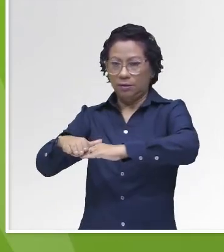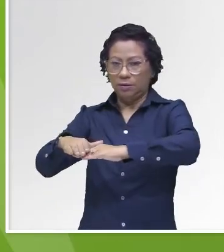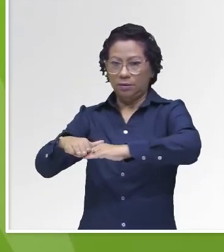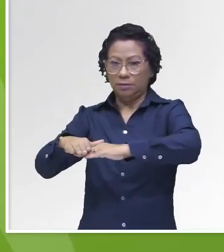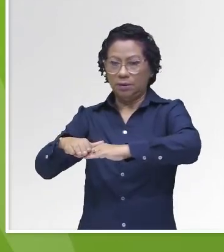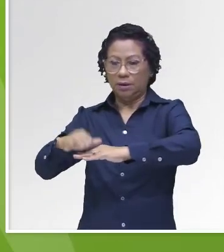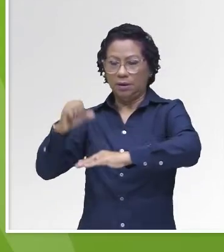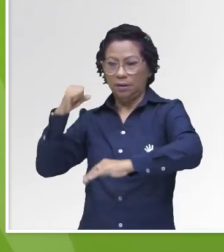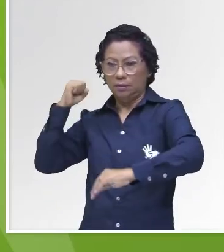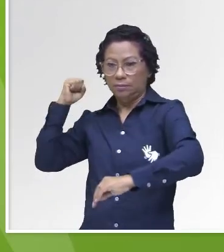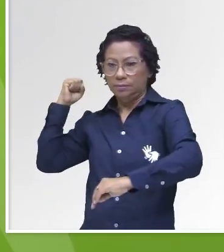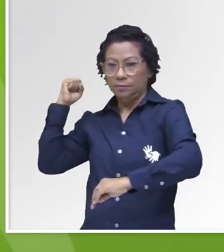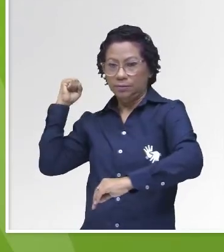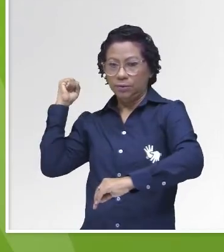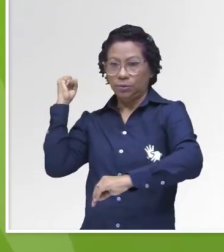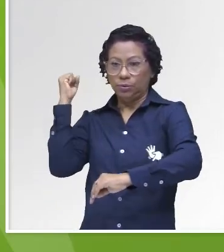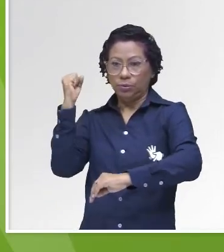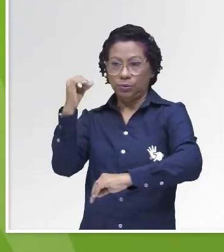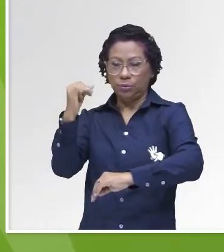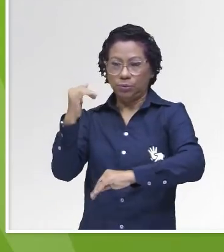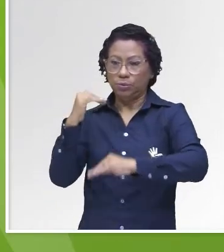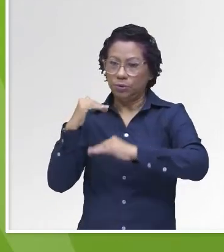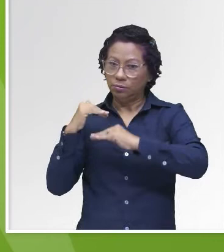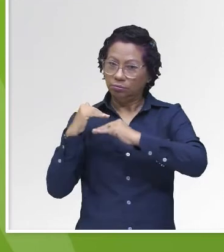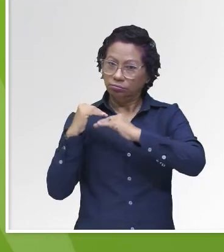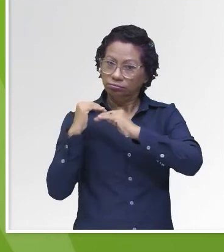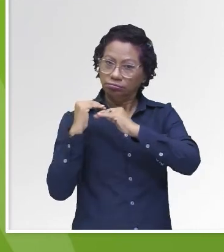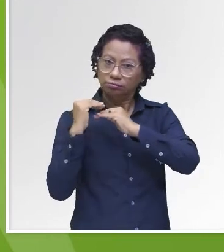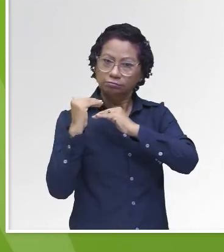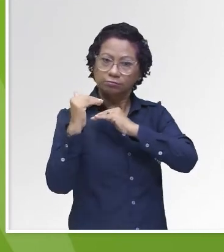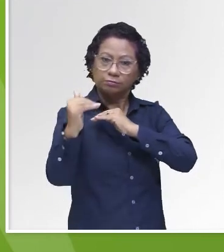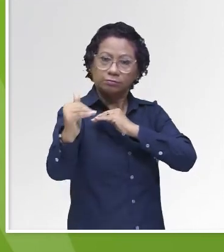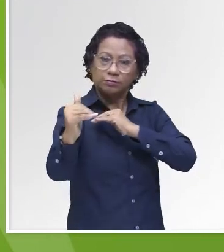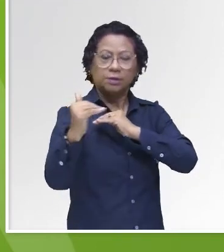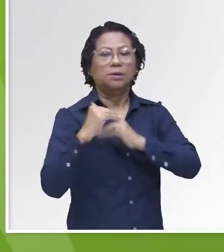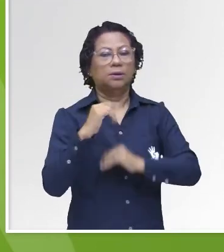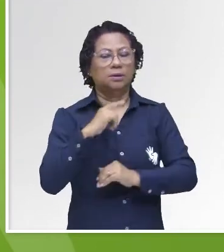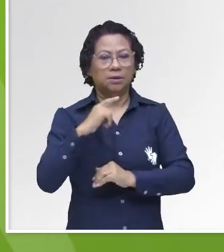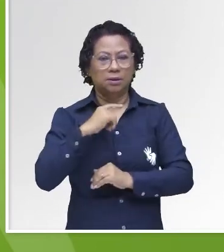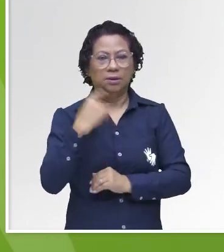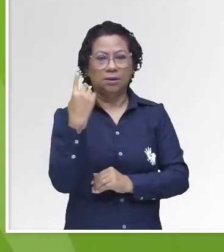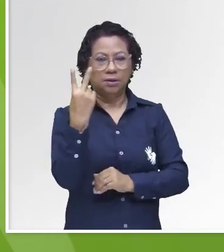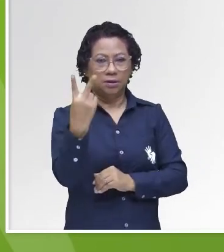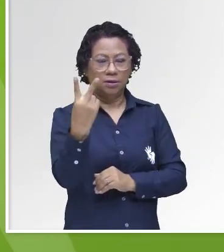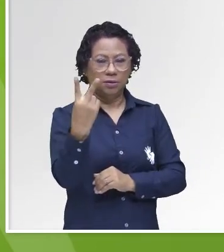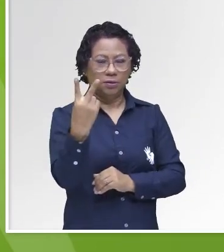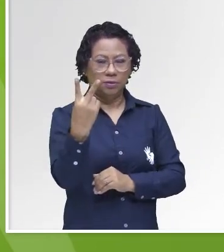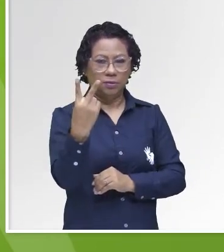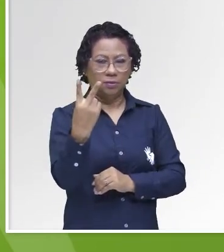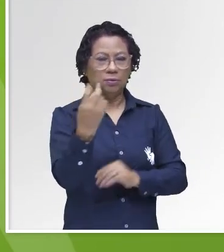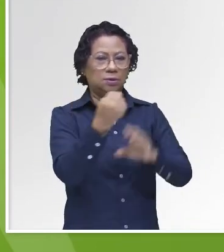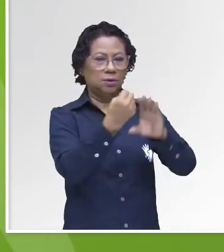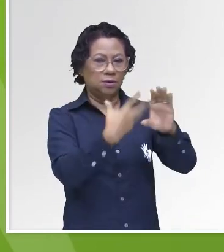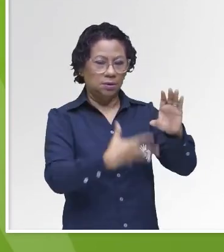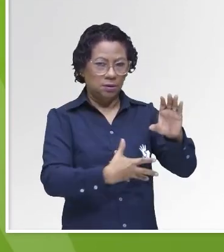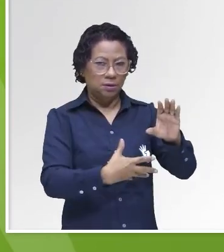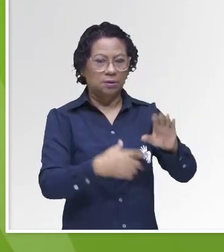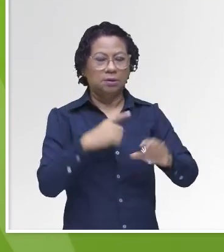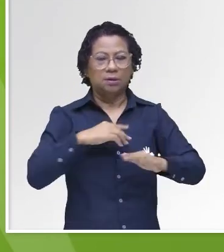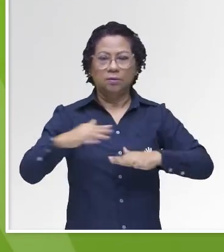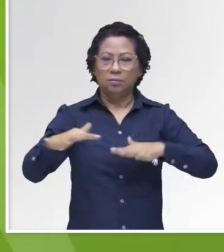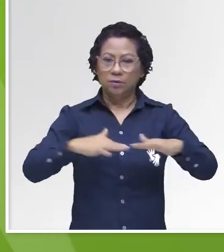lançamento. Olha só, o lançamento horizontal, ele tem duas características. É o movimento resultante